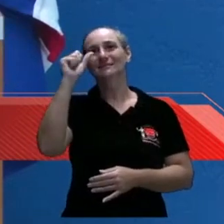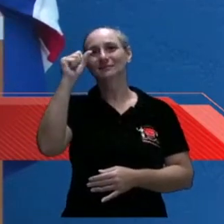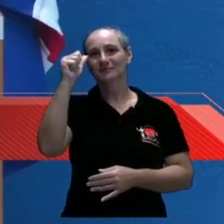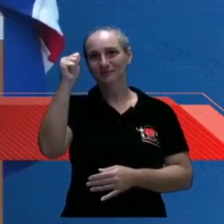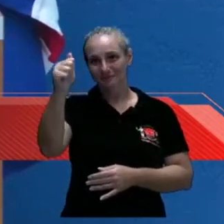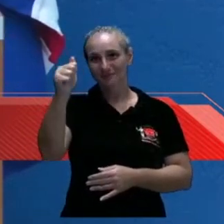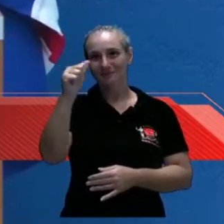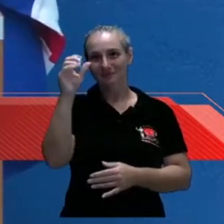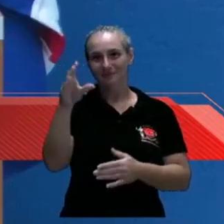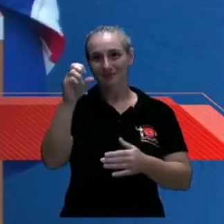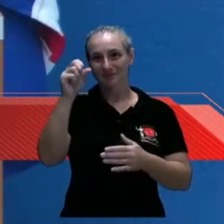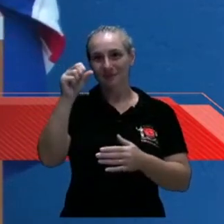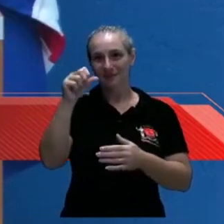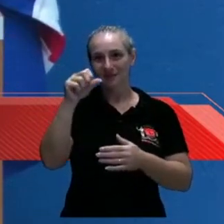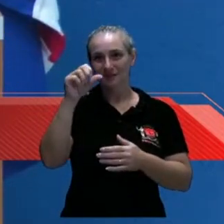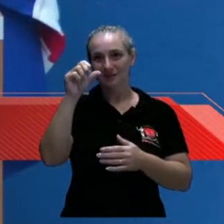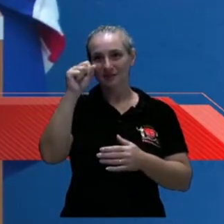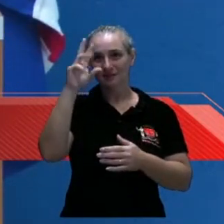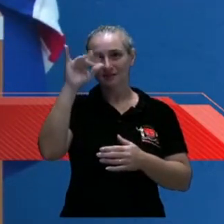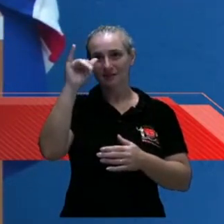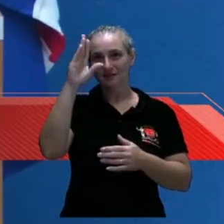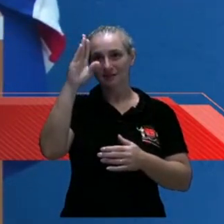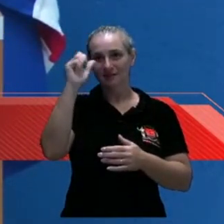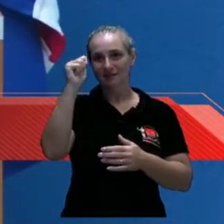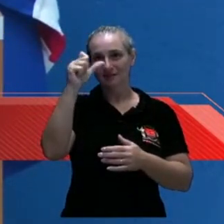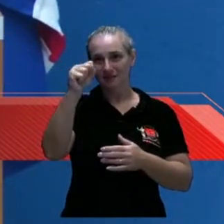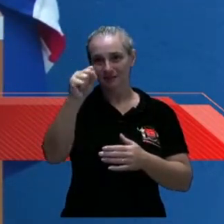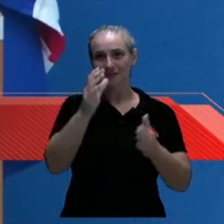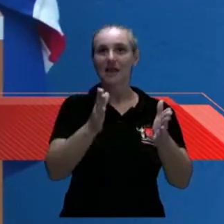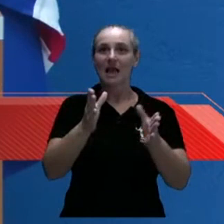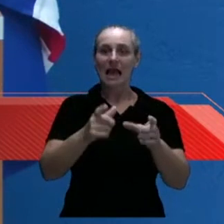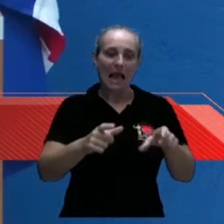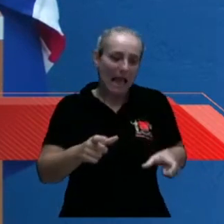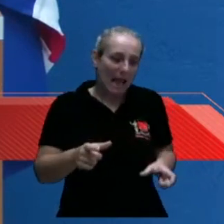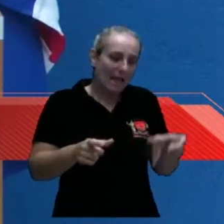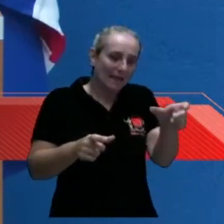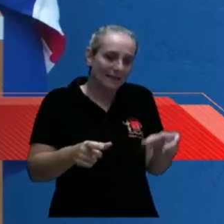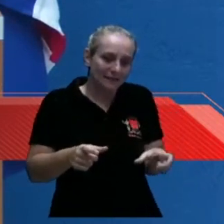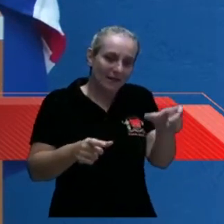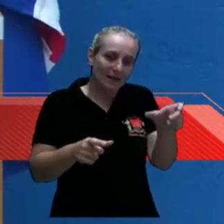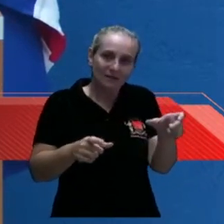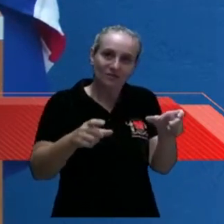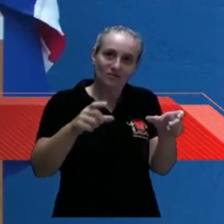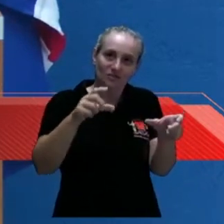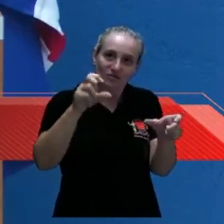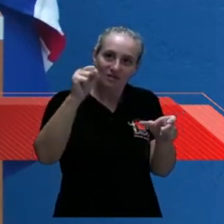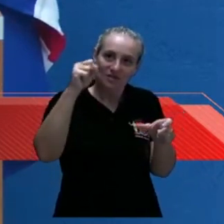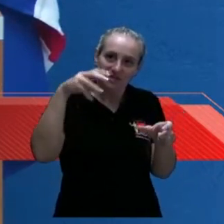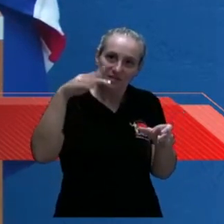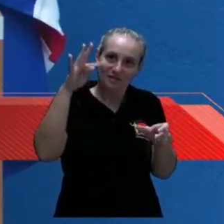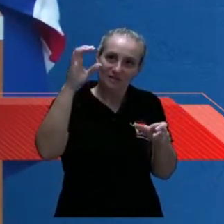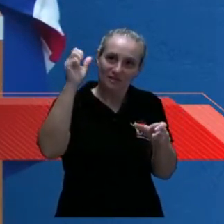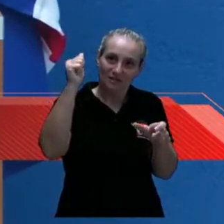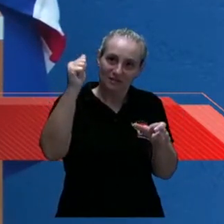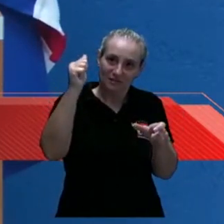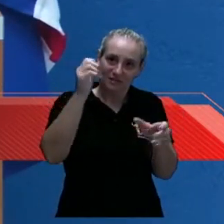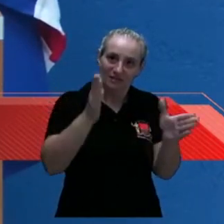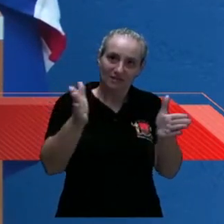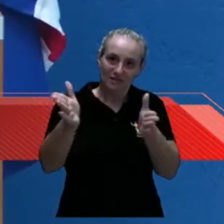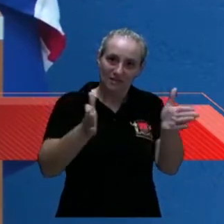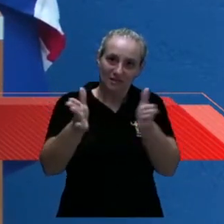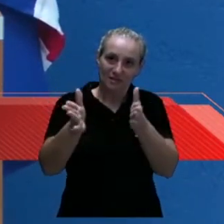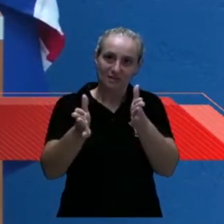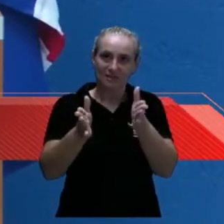Não, eu quis falar Santa Entrada de Santa Rita do Pardo. O que eu disse, entrada, que eu estou correto, é Entrada de Santa Rita do Pardo. Tá? Ali é a divisa